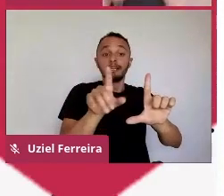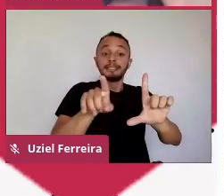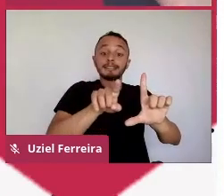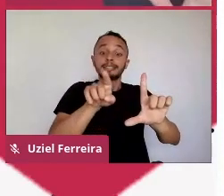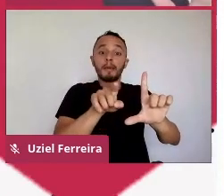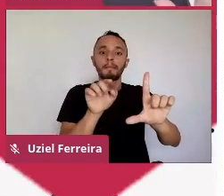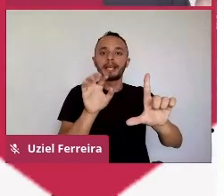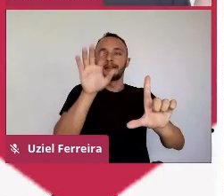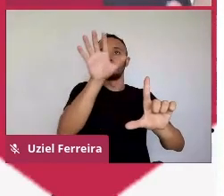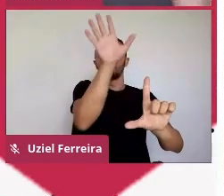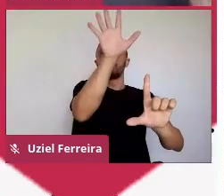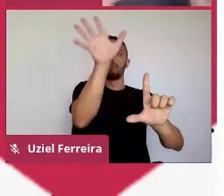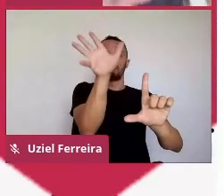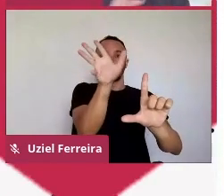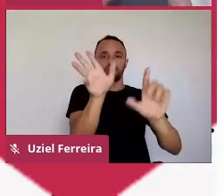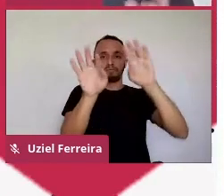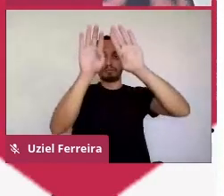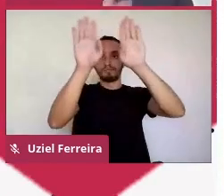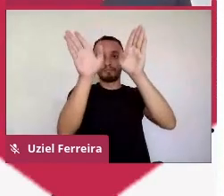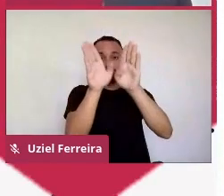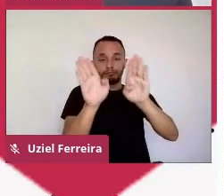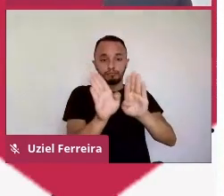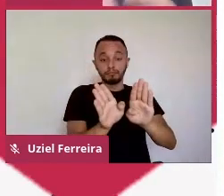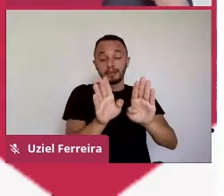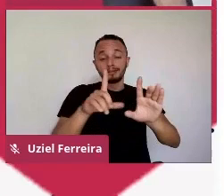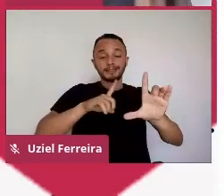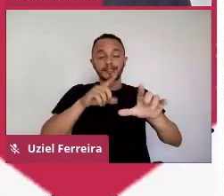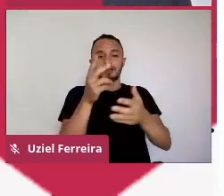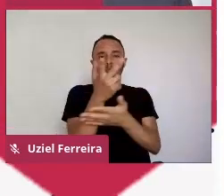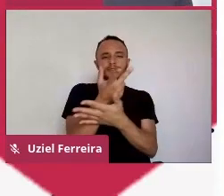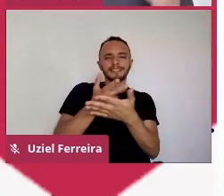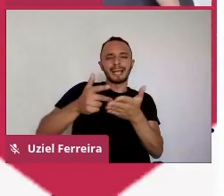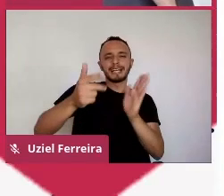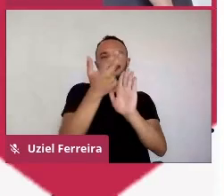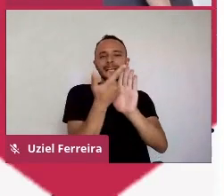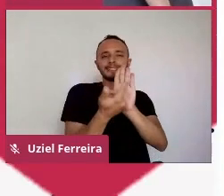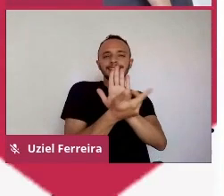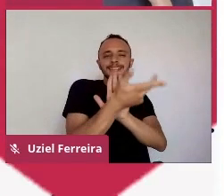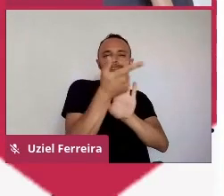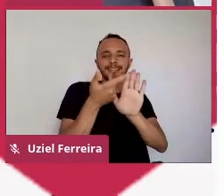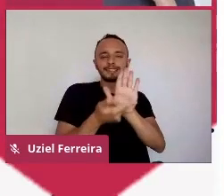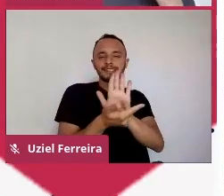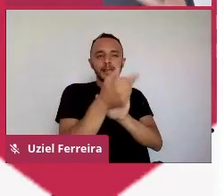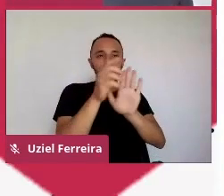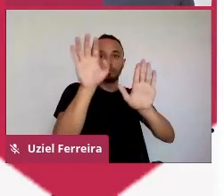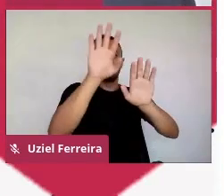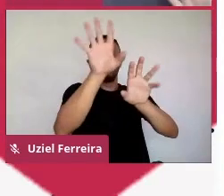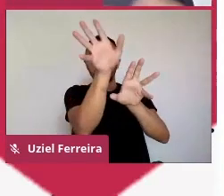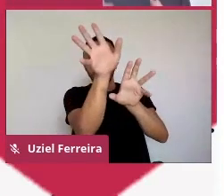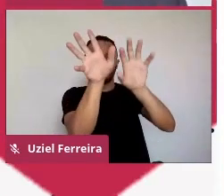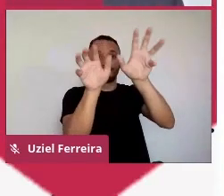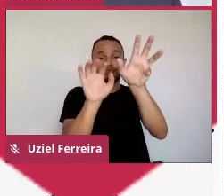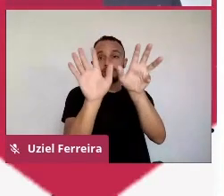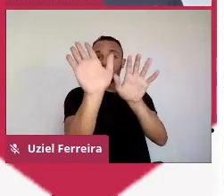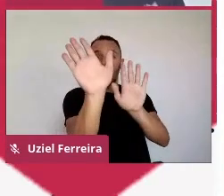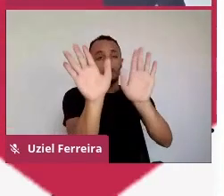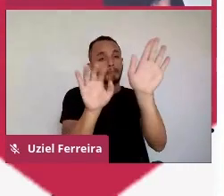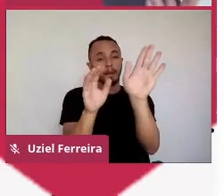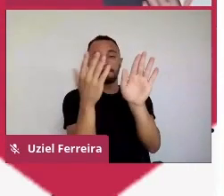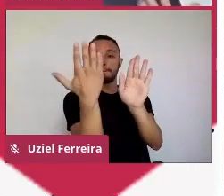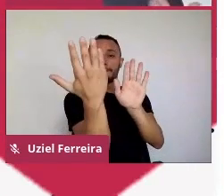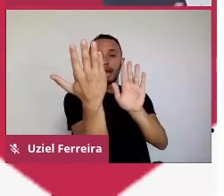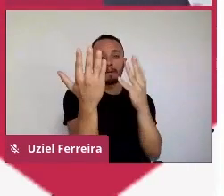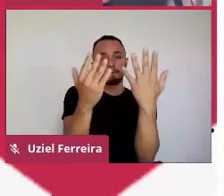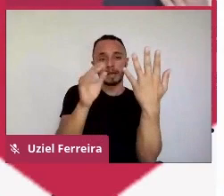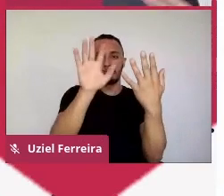mão, criando um vazado. Os dois raciocínios são raciocínios da gravura. Então, ou seja, a gravura está presente na nossa